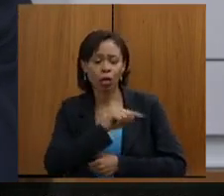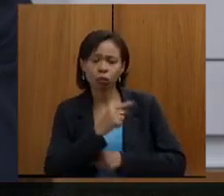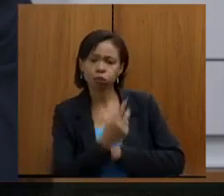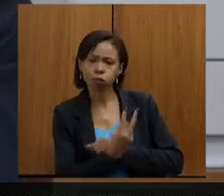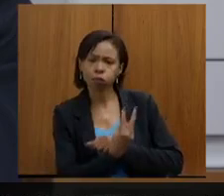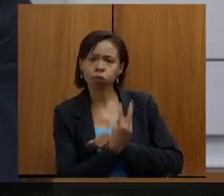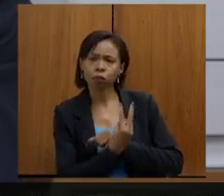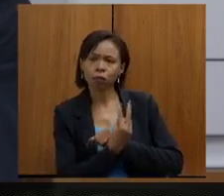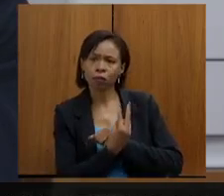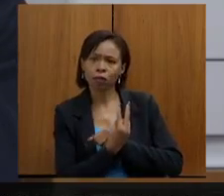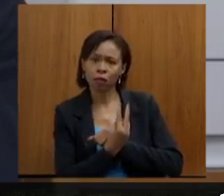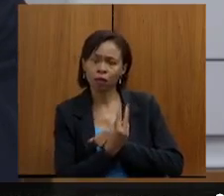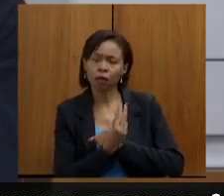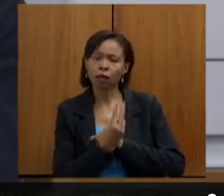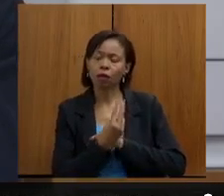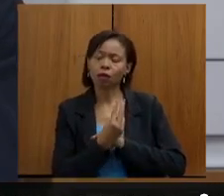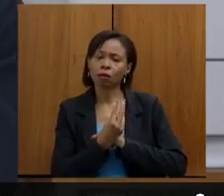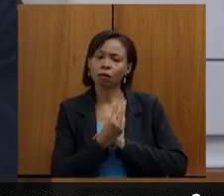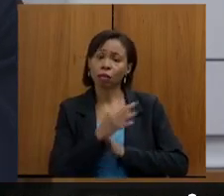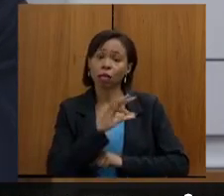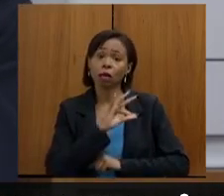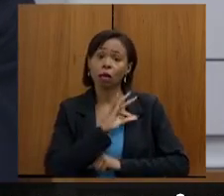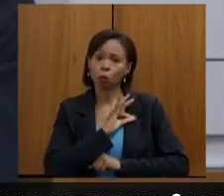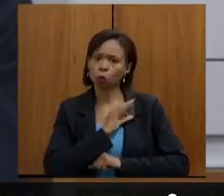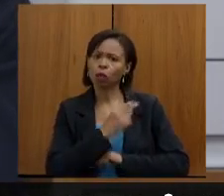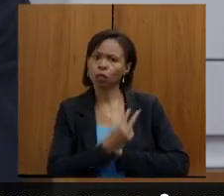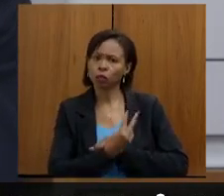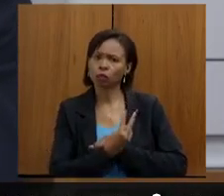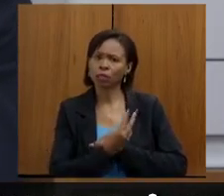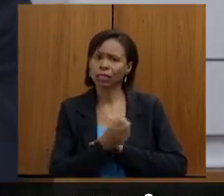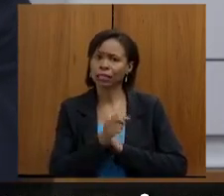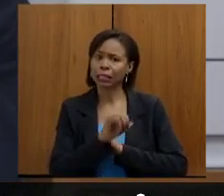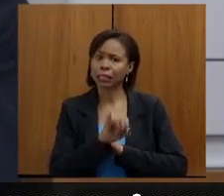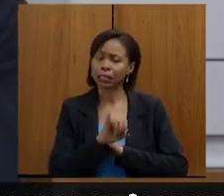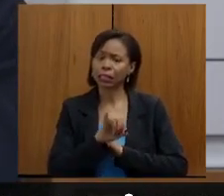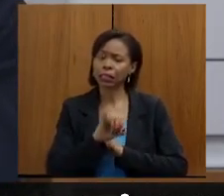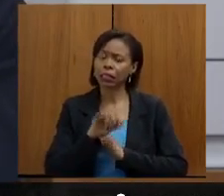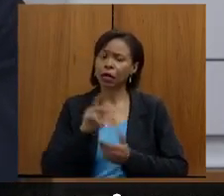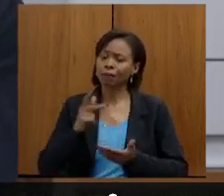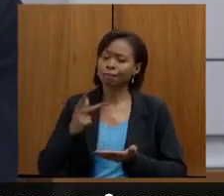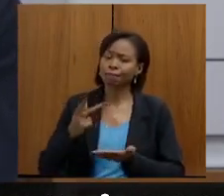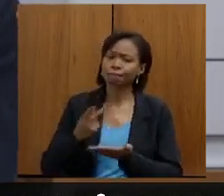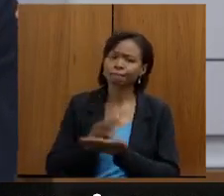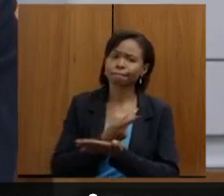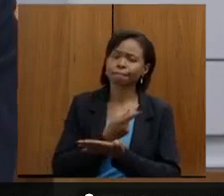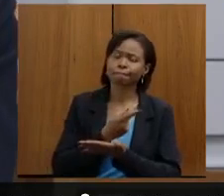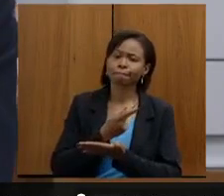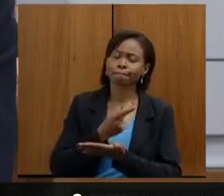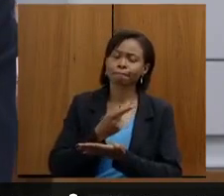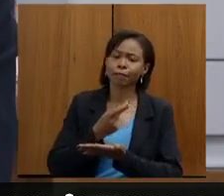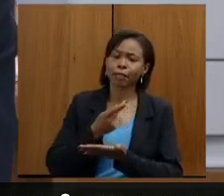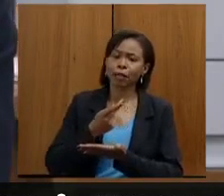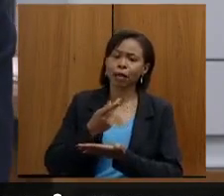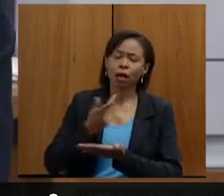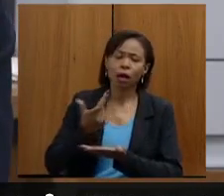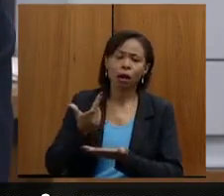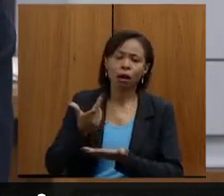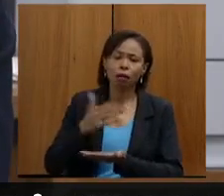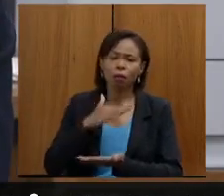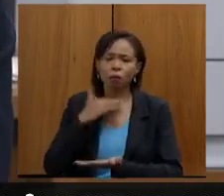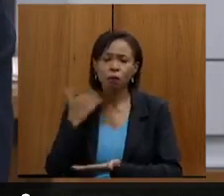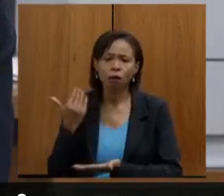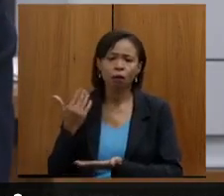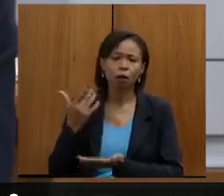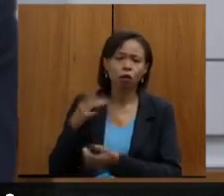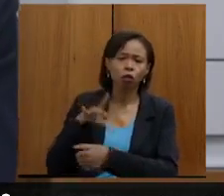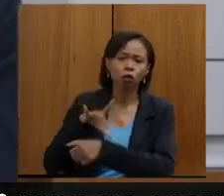da Polícia Militar se tombarem no Exercício né dessa